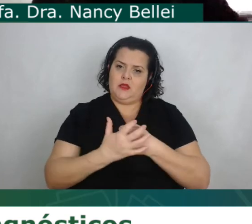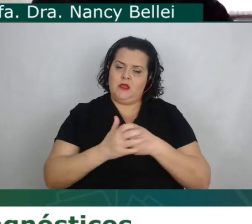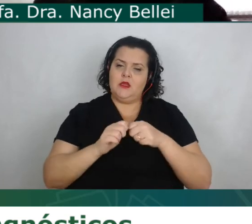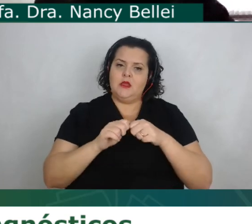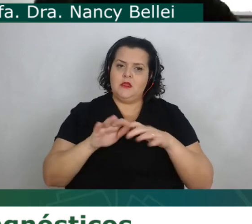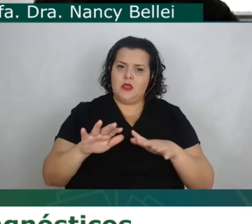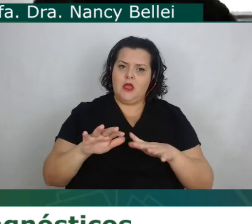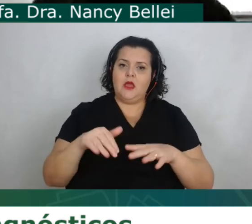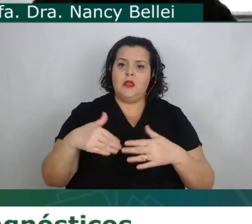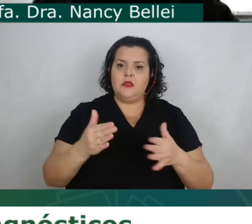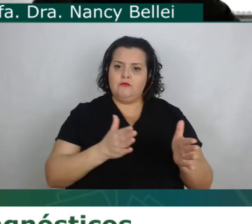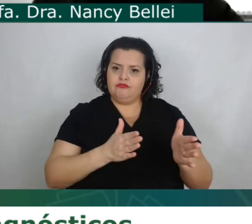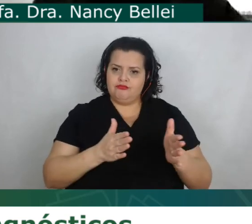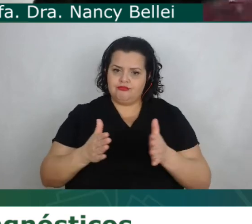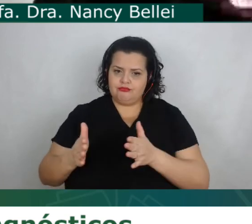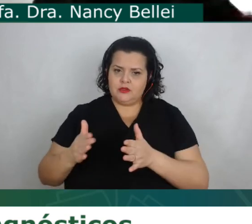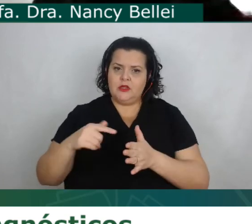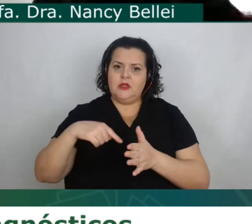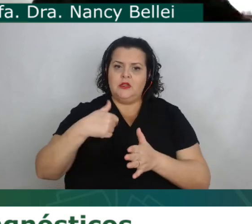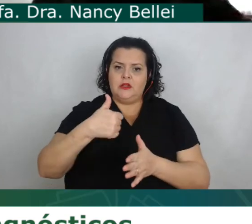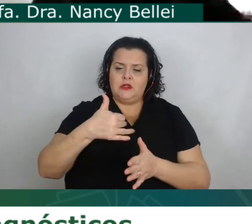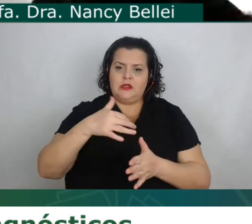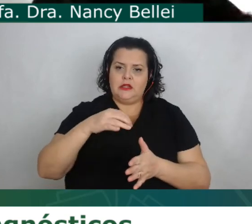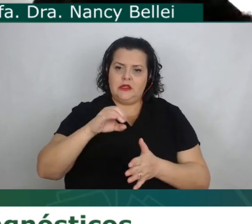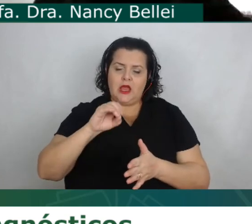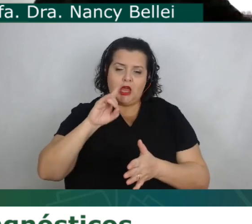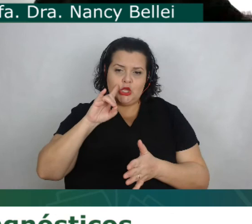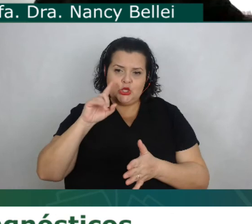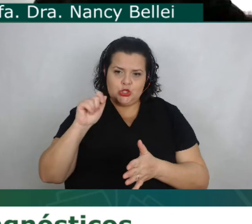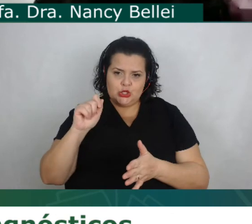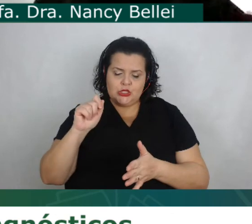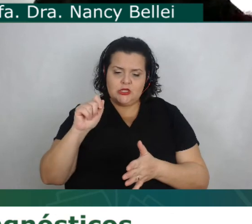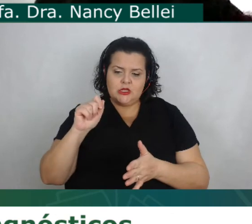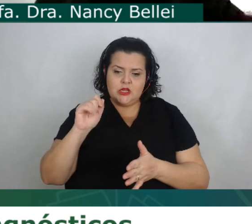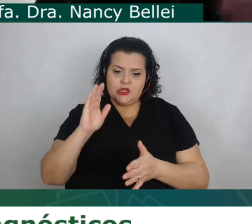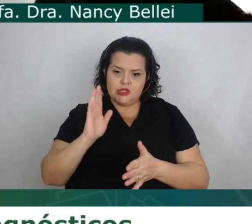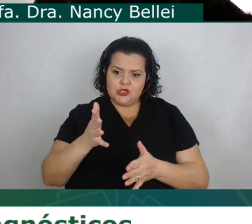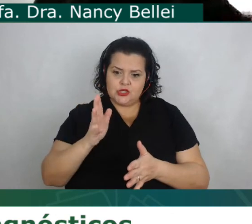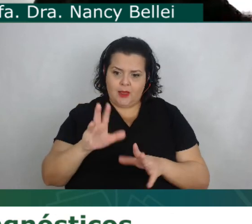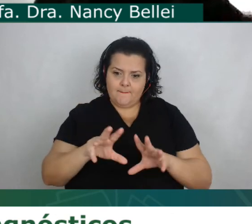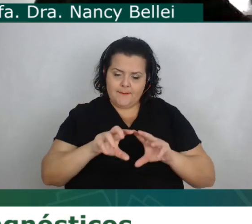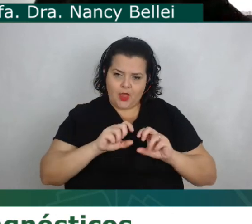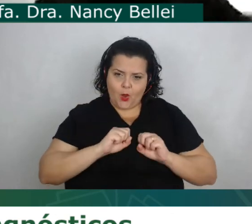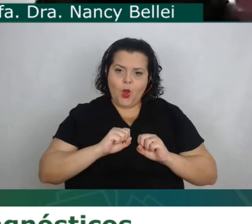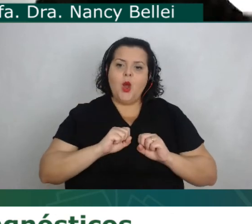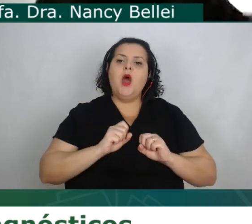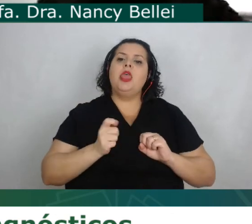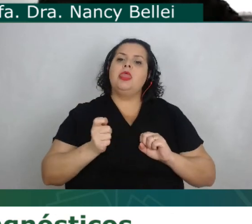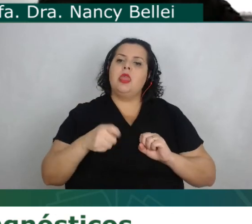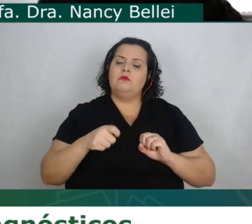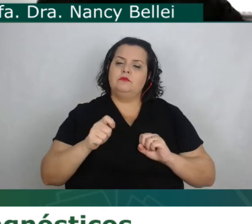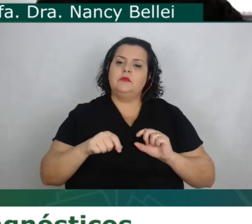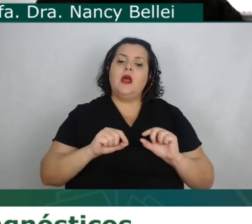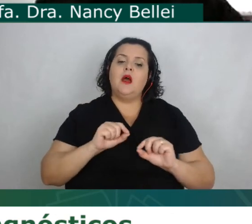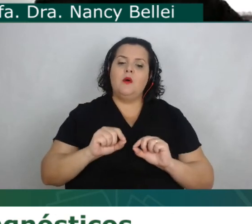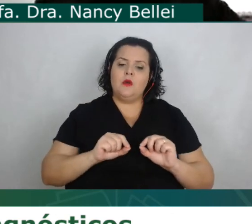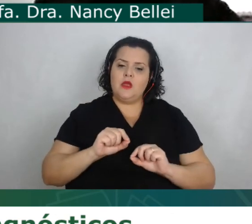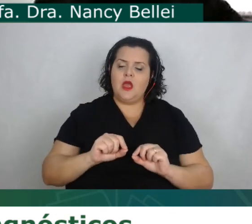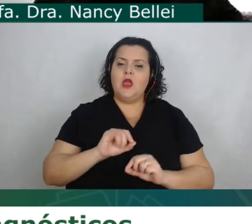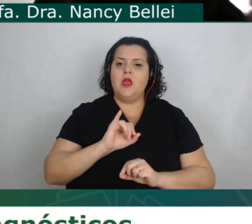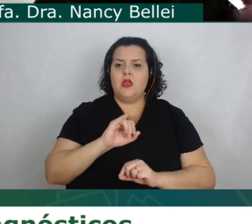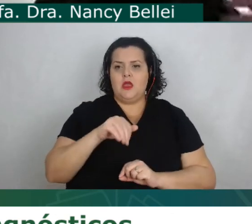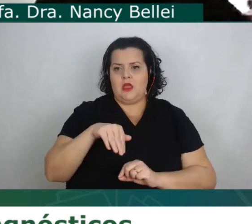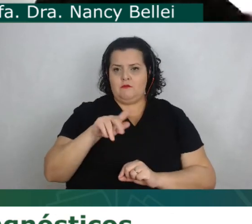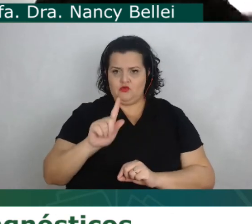meus apressados slides que é possível que a gente já tenha alguma imunoglobulina positiva. Então,